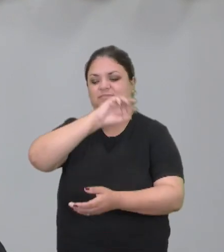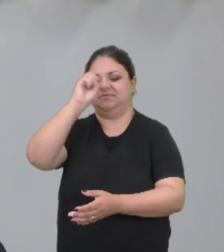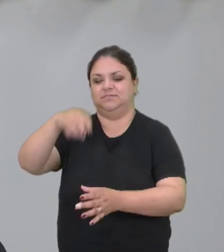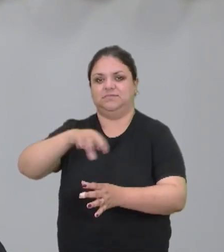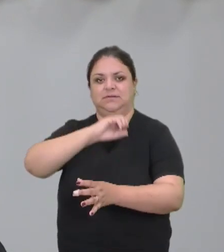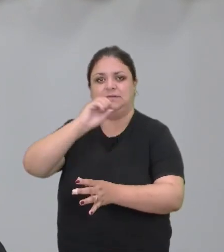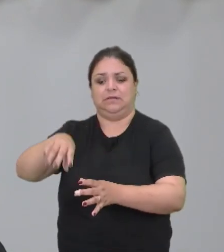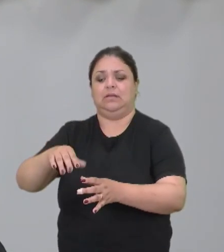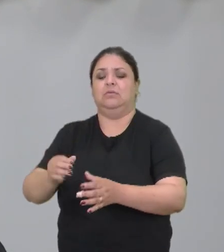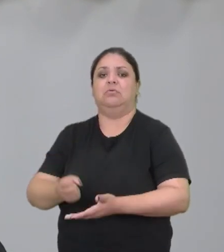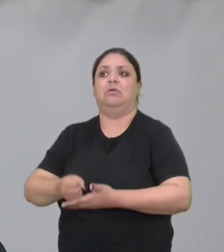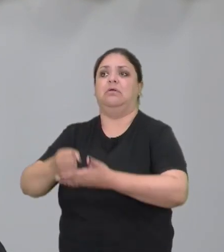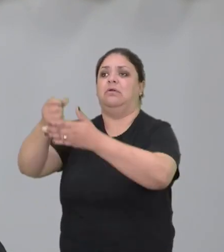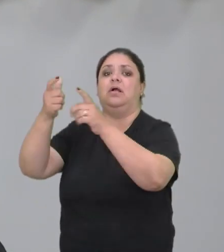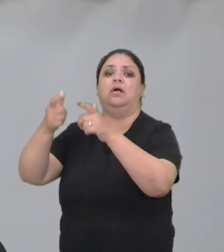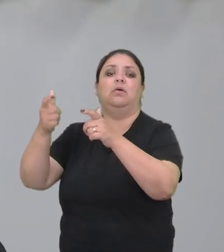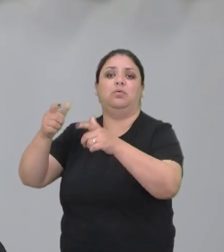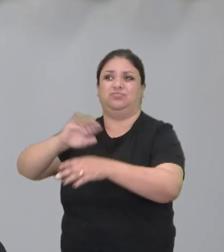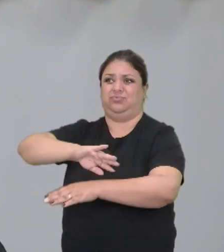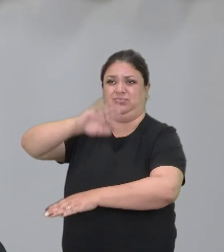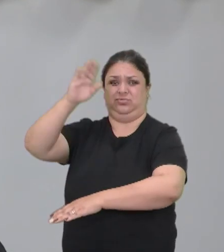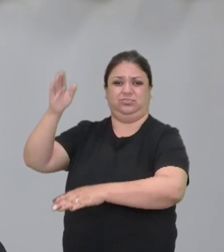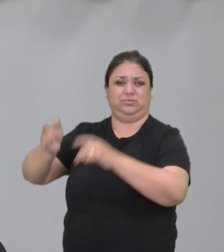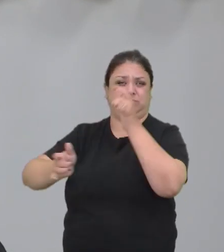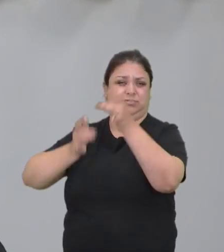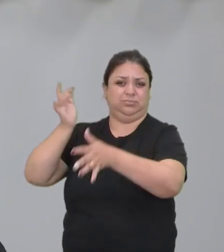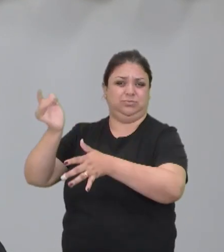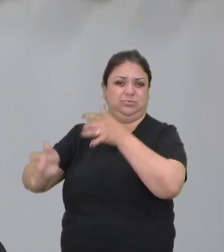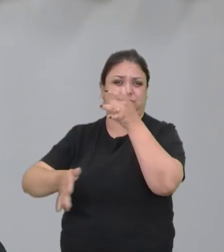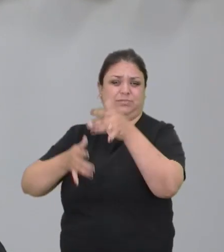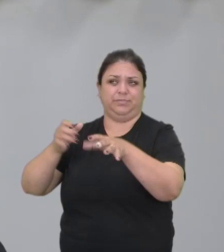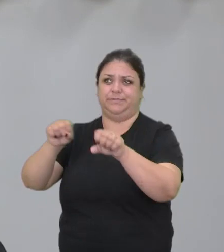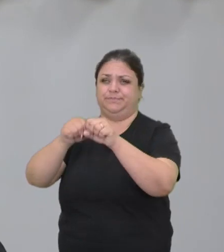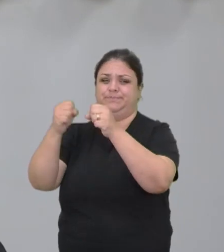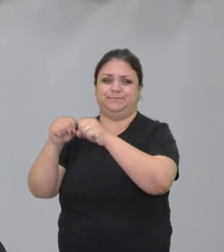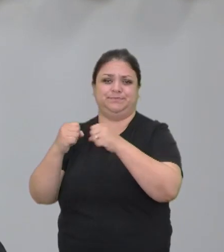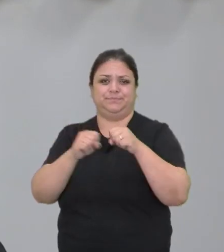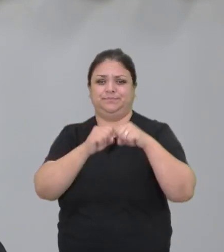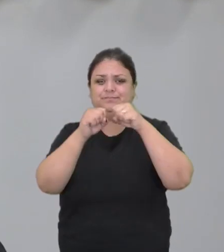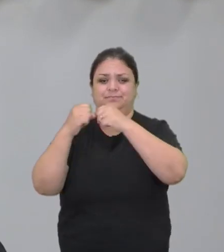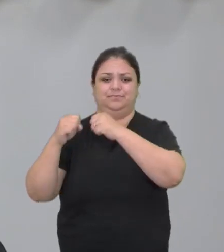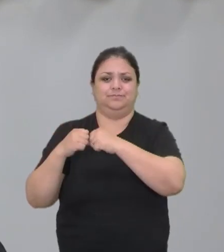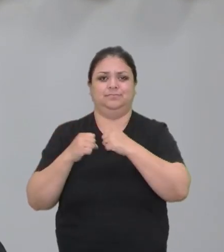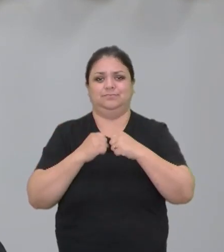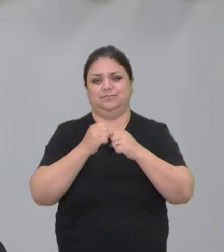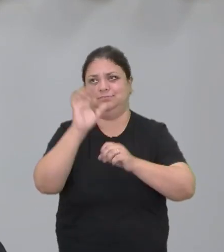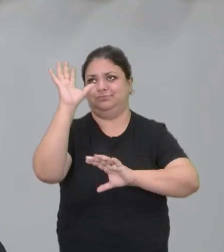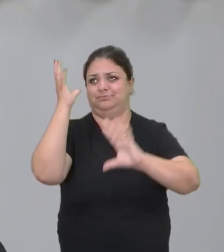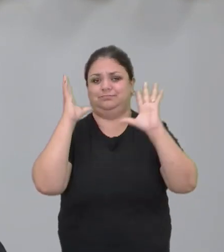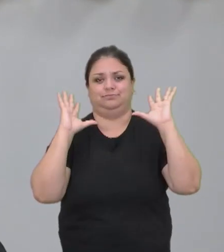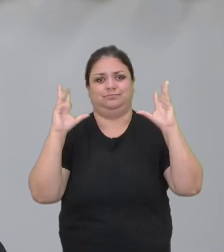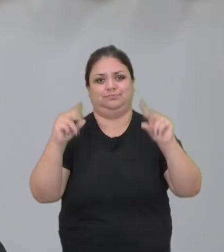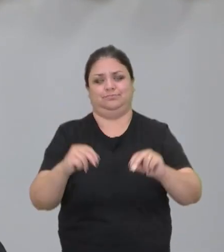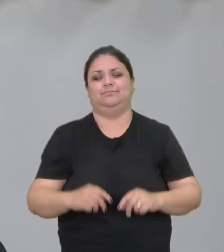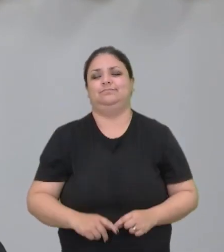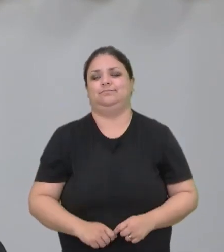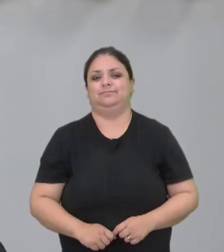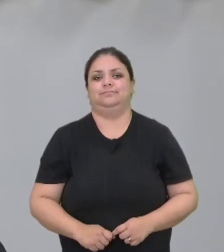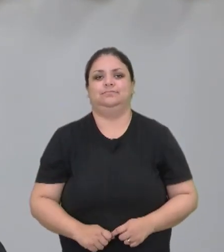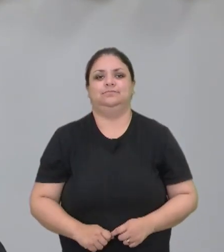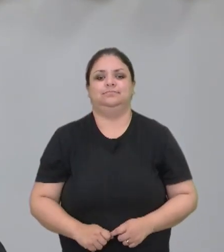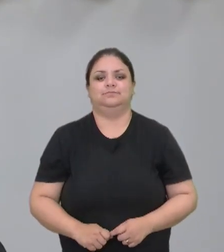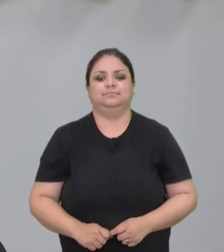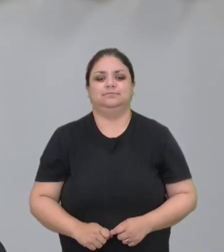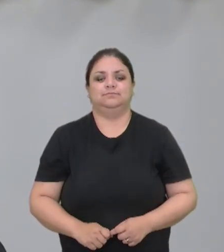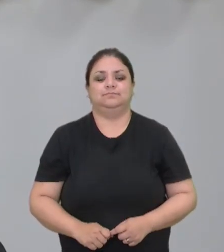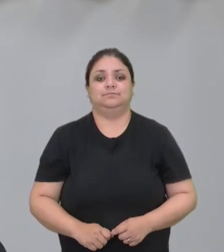nesses lixões e aterros sanitários e que acabe, então, poluindo cada vez mais o nosso ambiente. E aí a gente utiliza